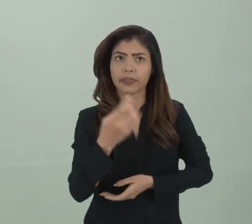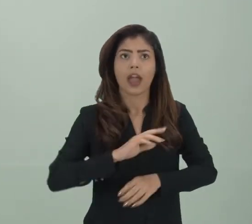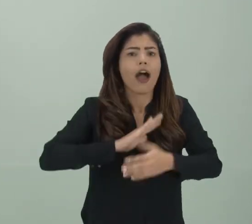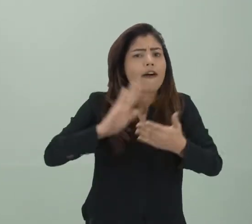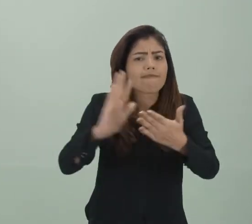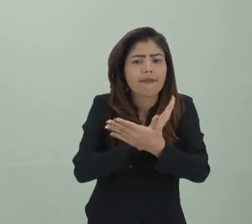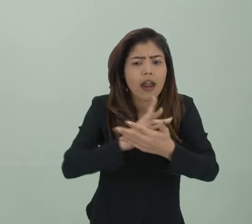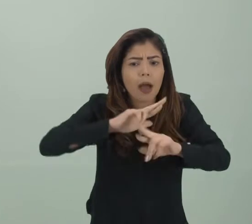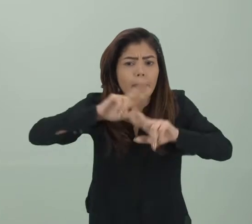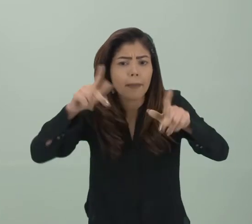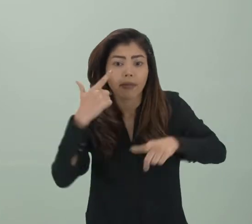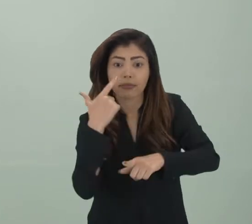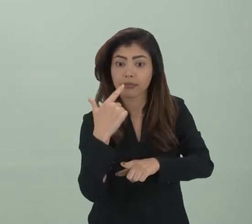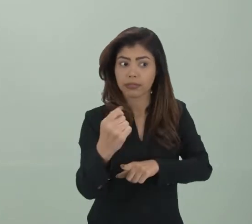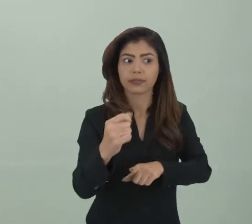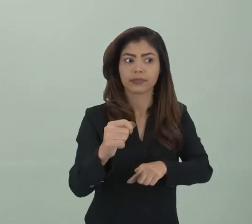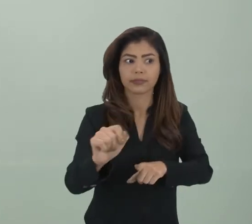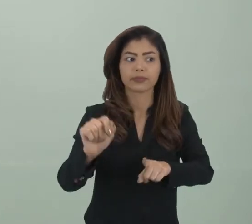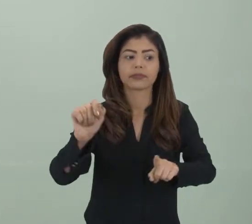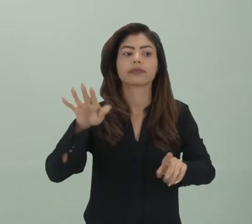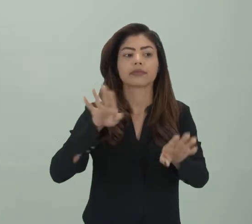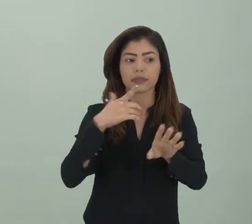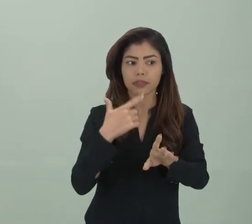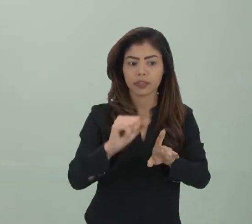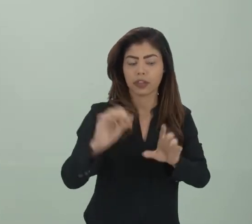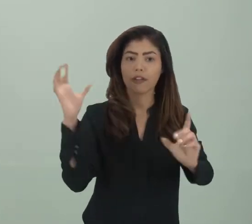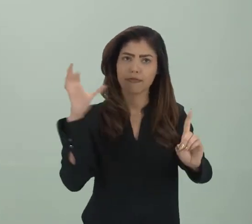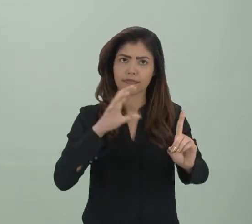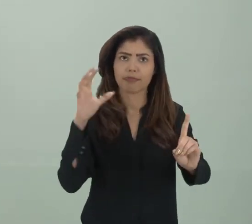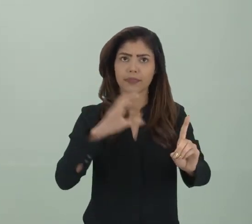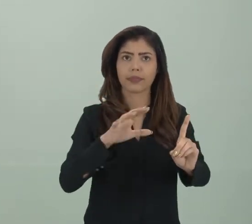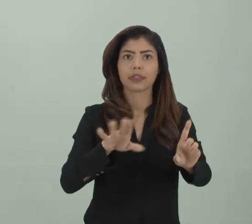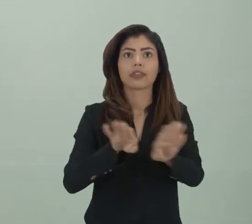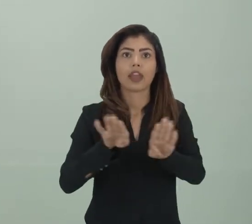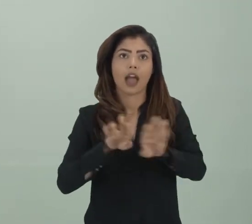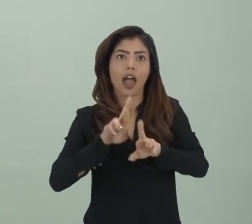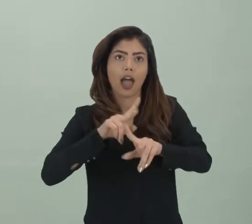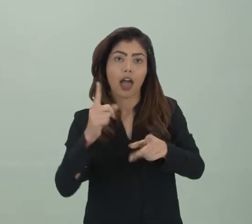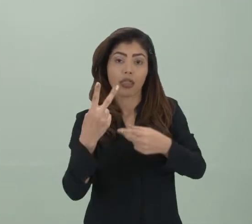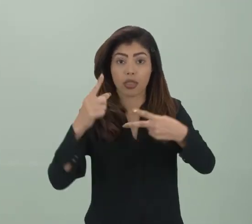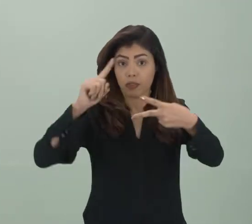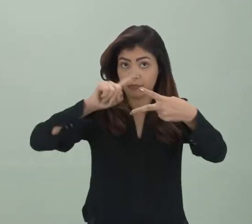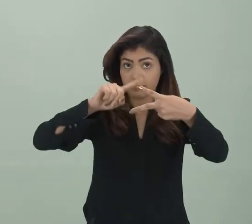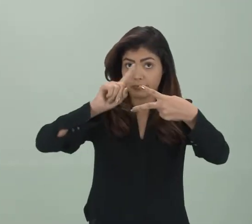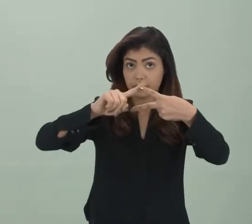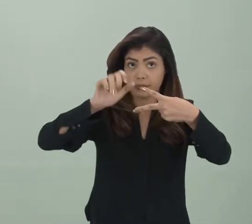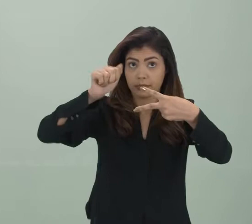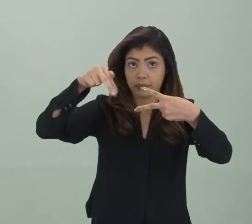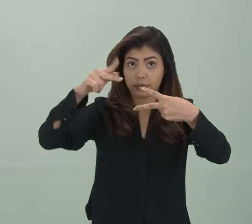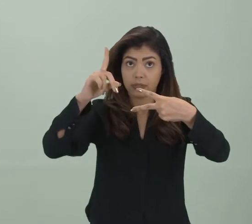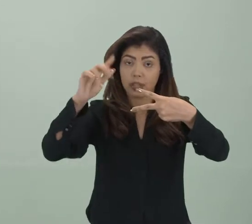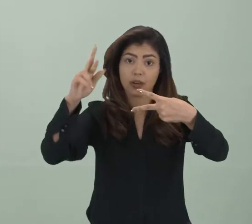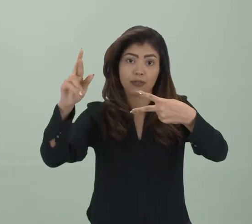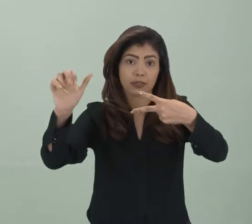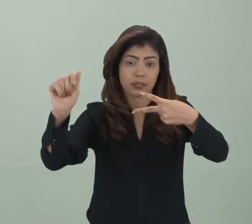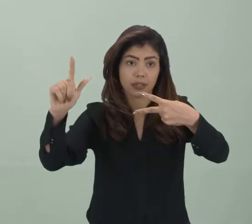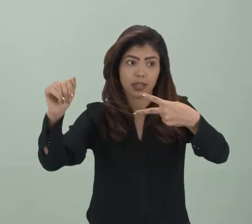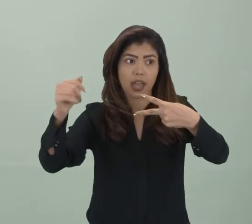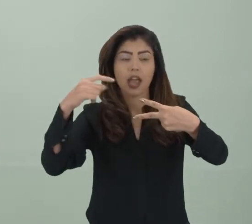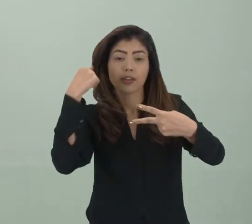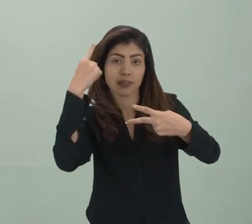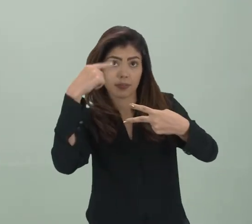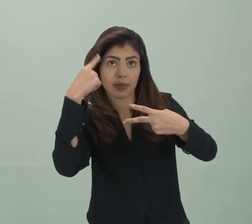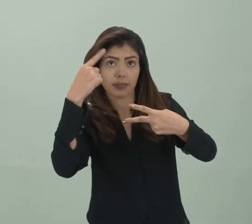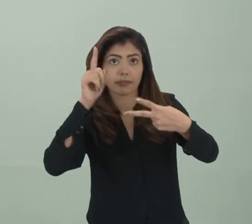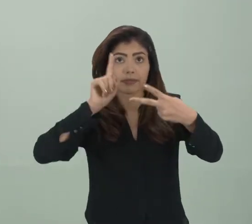variações linguísticas. A partir de 2 pontos. Vamos falar da variação andaluça, lá da Espanha, e vamos falar